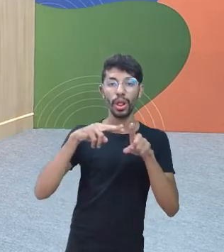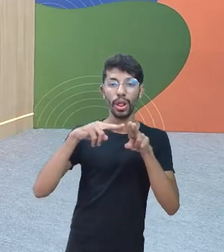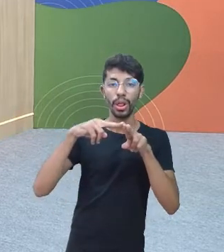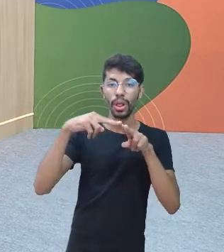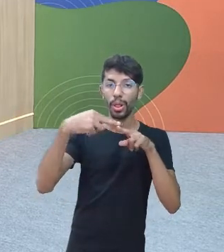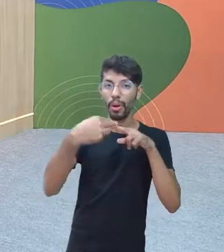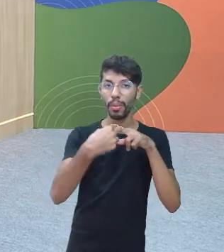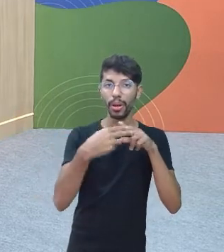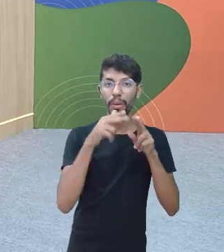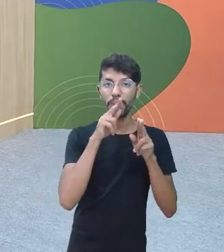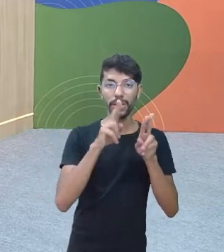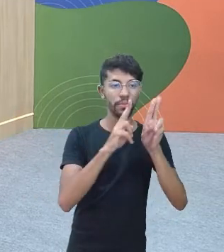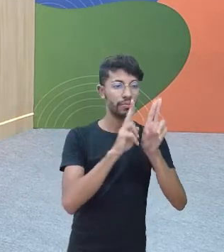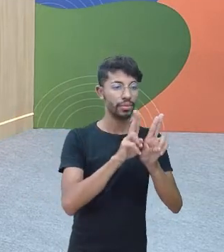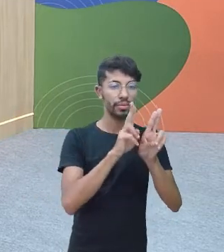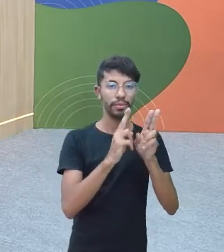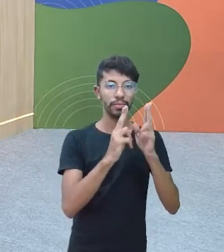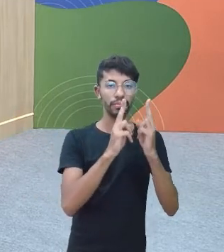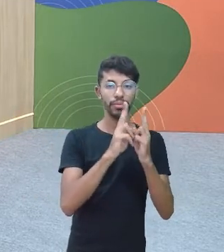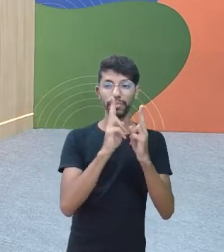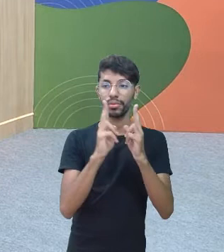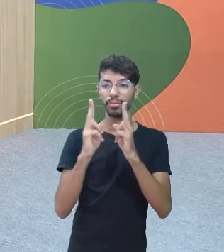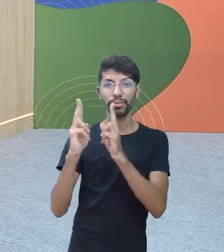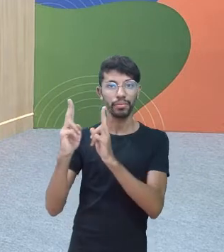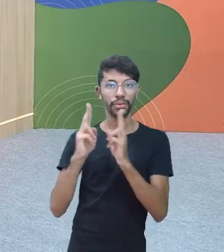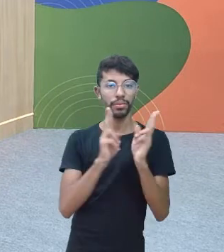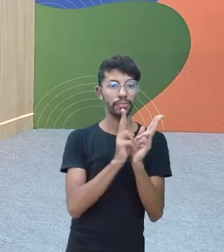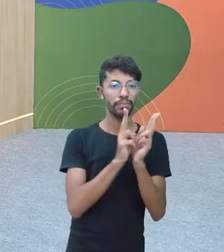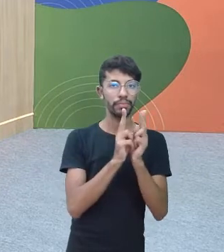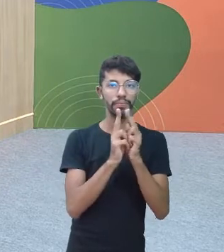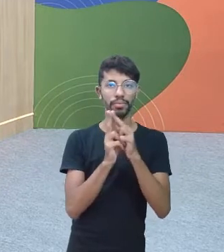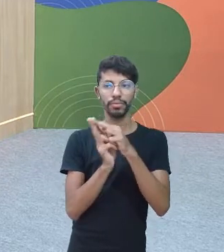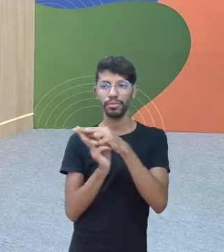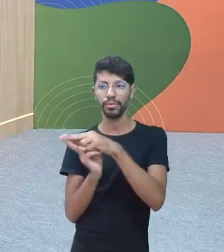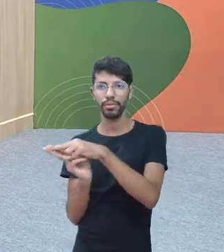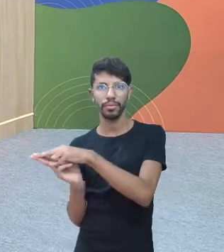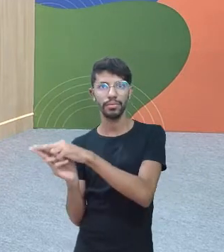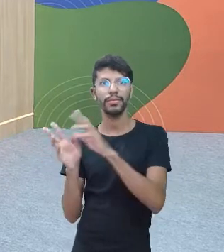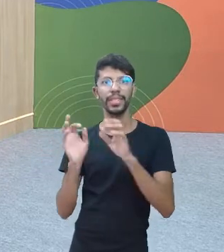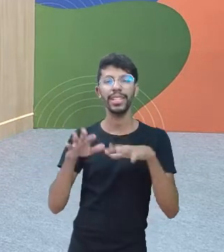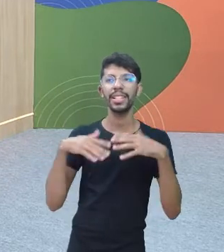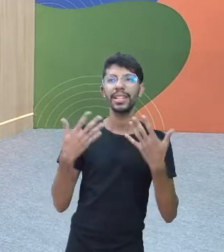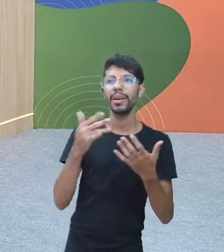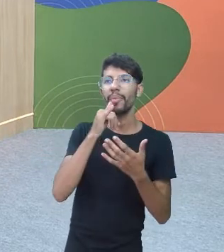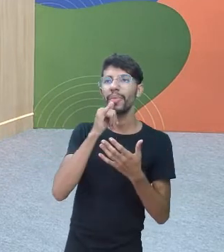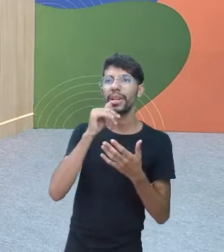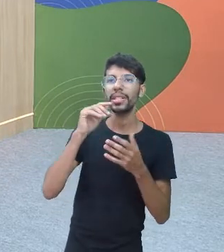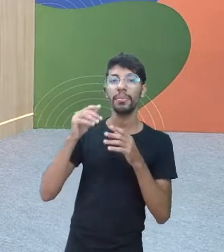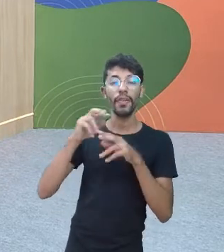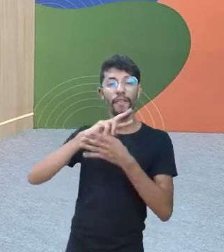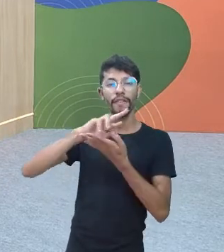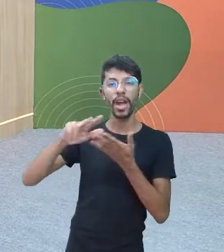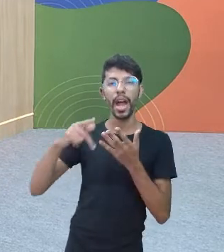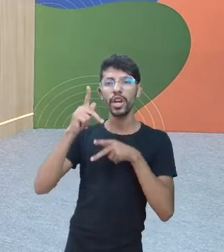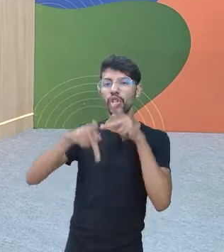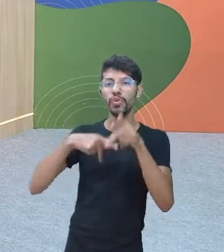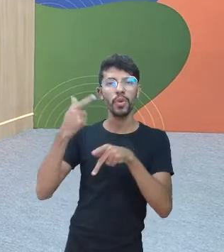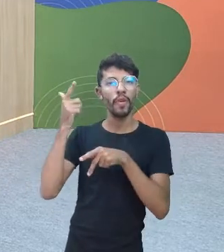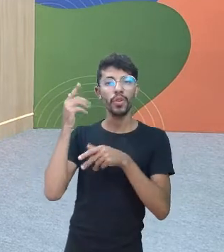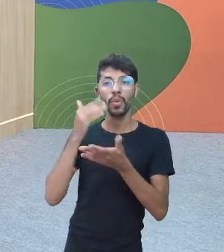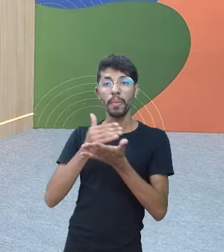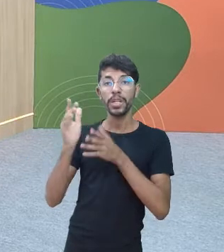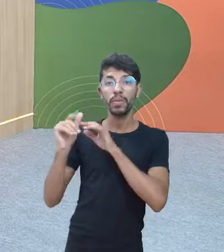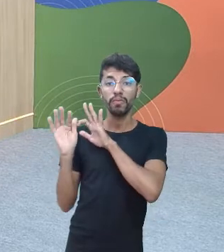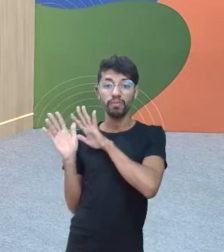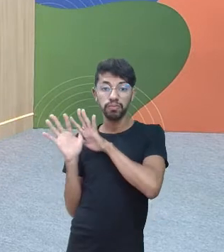então com várias invasões na Europa, vários povos vão se sentir pressionados a avançar um pouco mais no território, ou até fugir